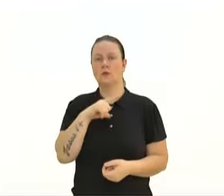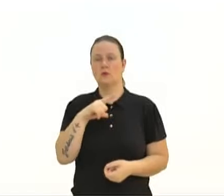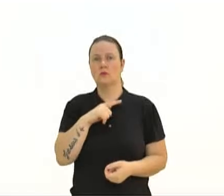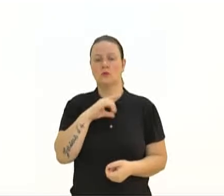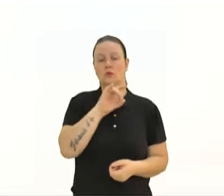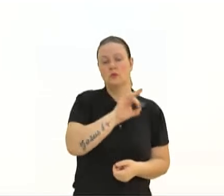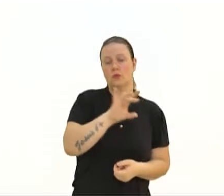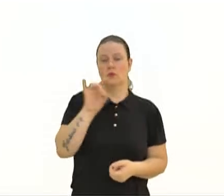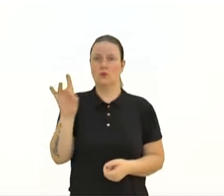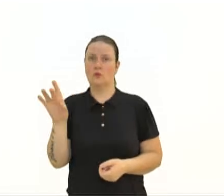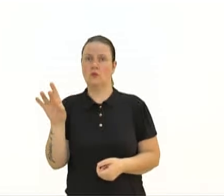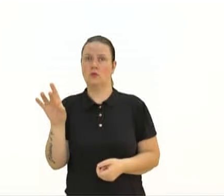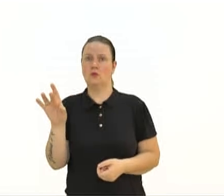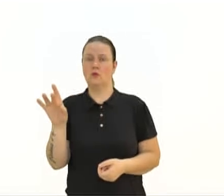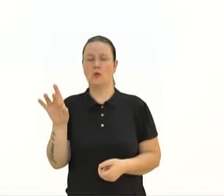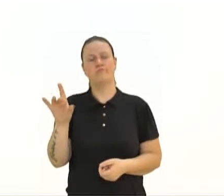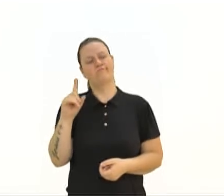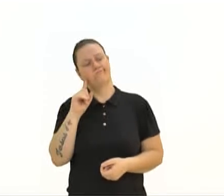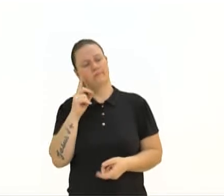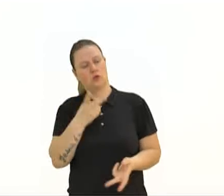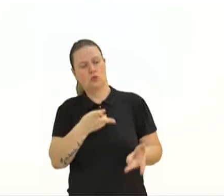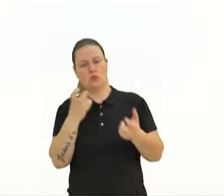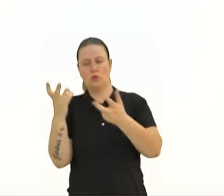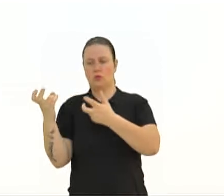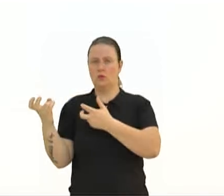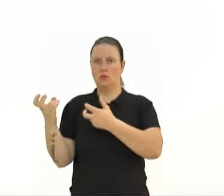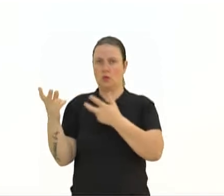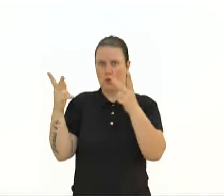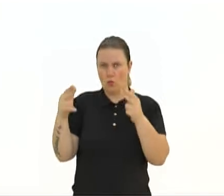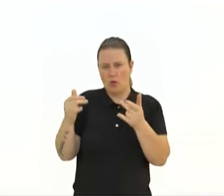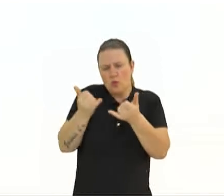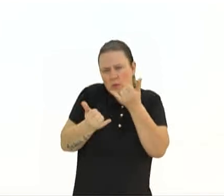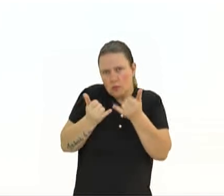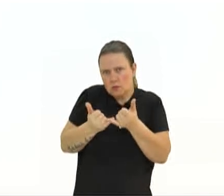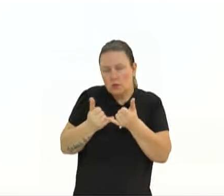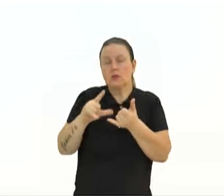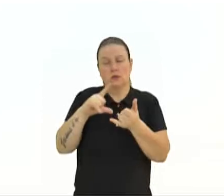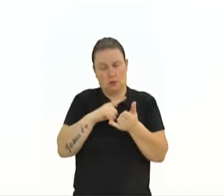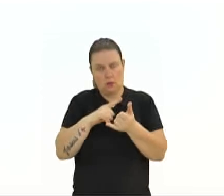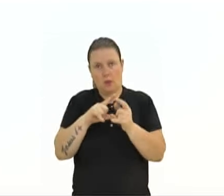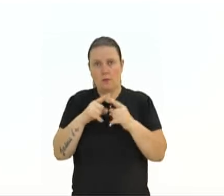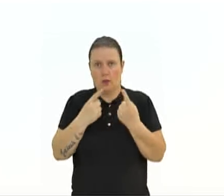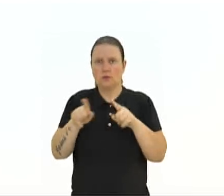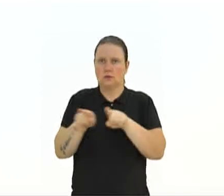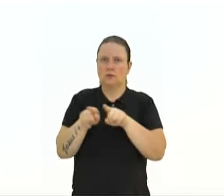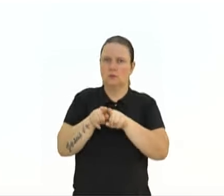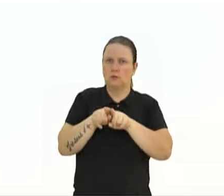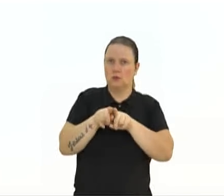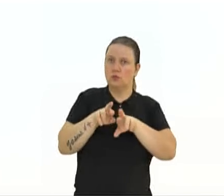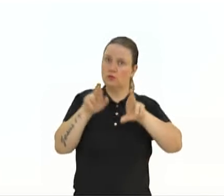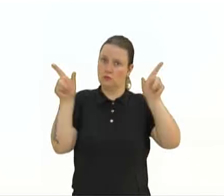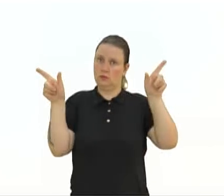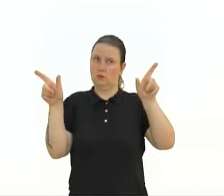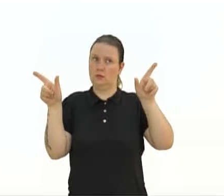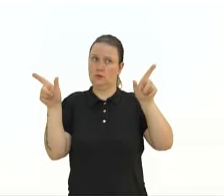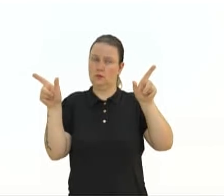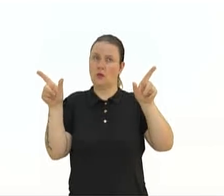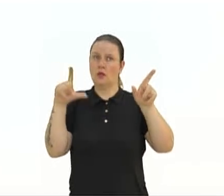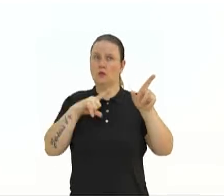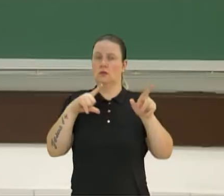Nós já vamos ver isso lá na frente, calma. Já viram o glossário de vocês aí, o que tem que ter? Núcleo, membrana